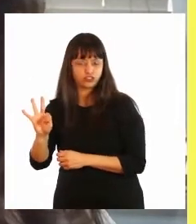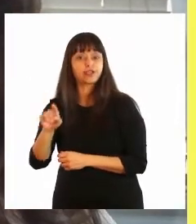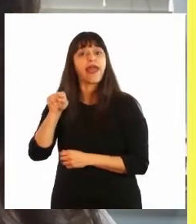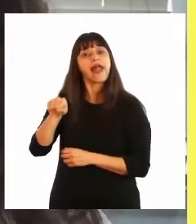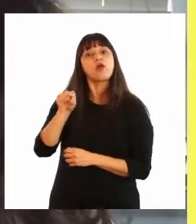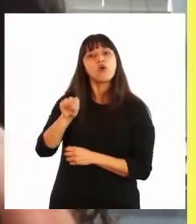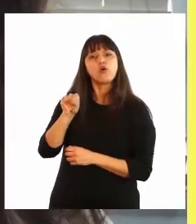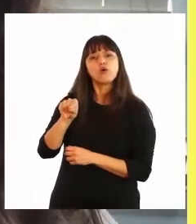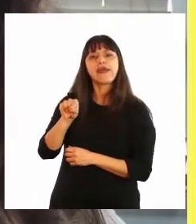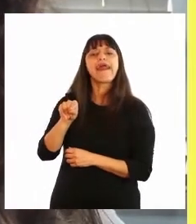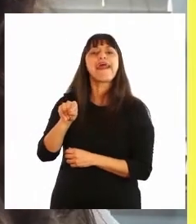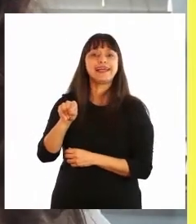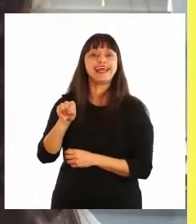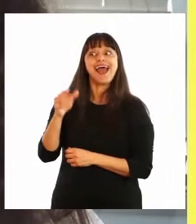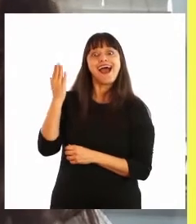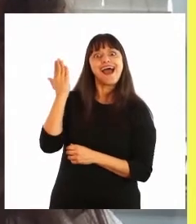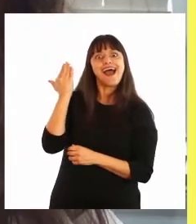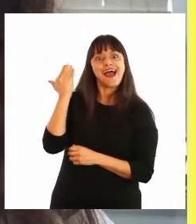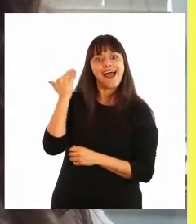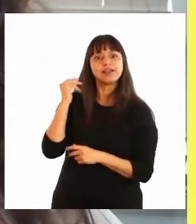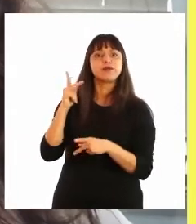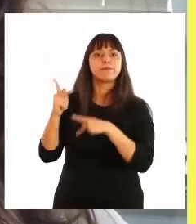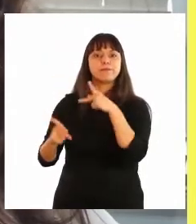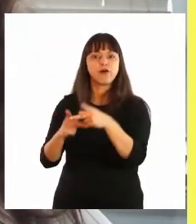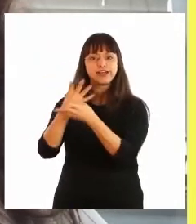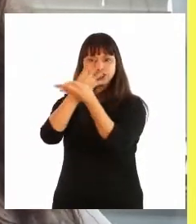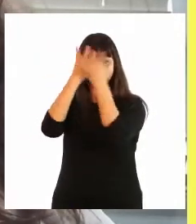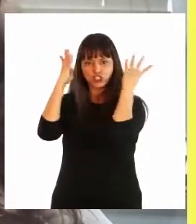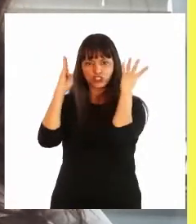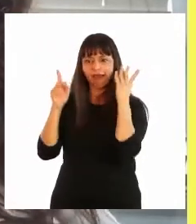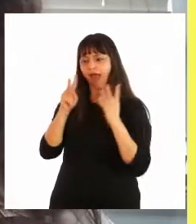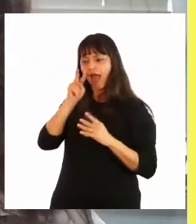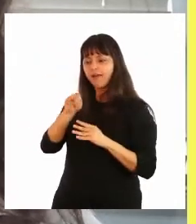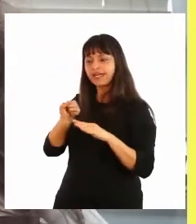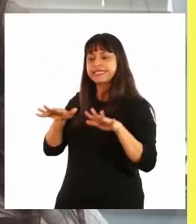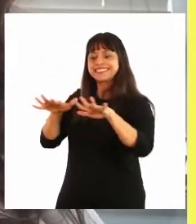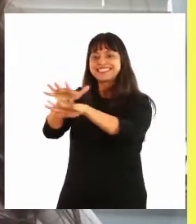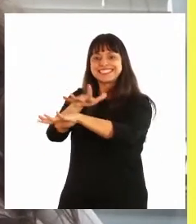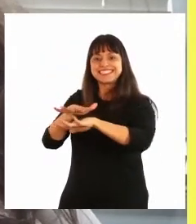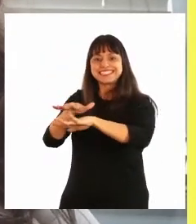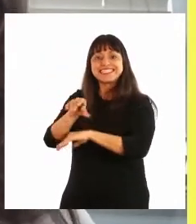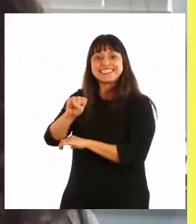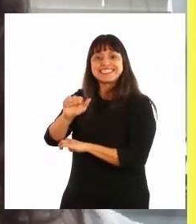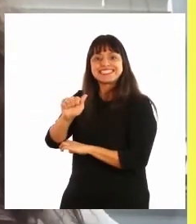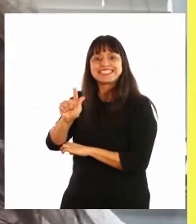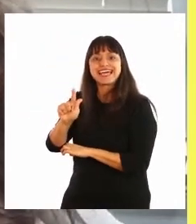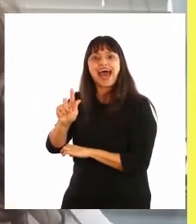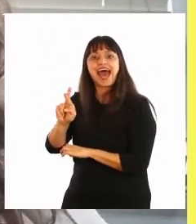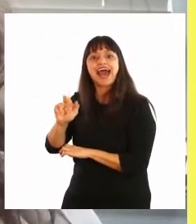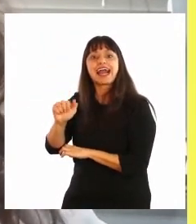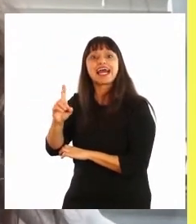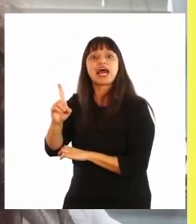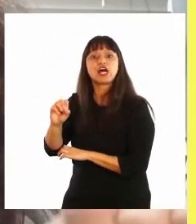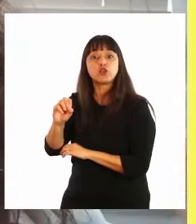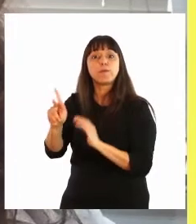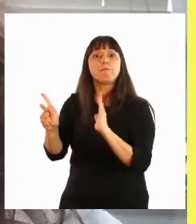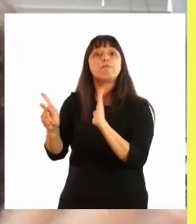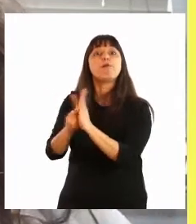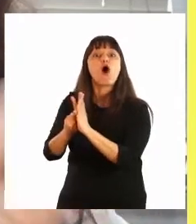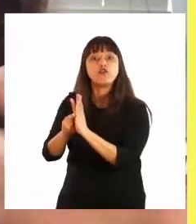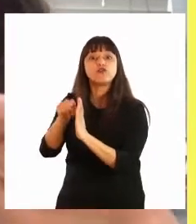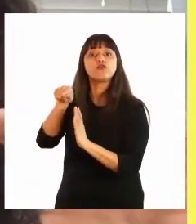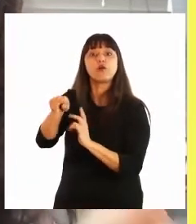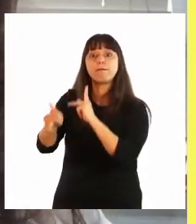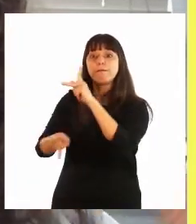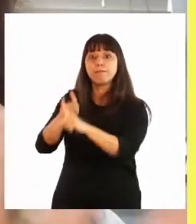ele era sagrado indígena dos povos lá. Então, agora, essa questão volta para a gente, não sei o quê, os